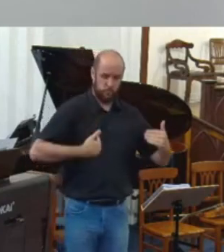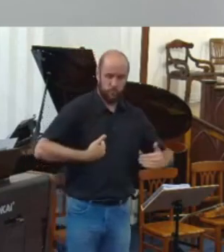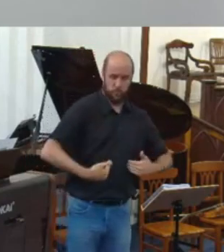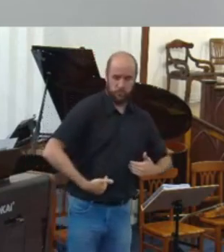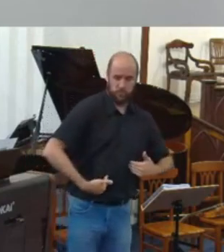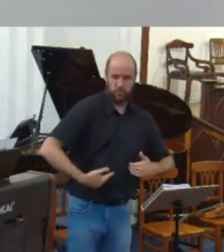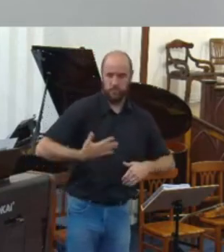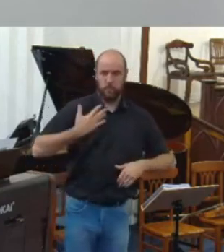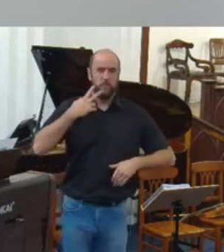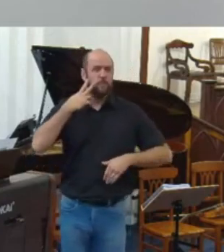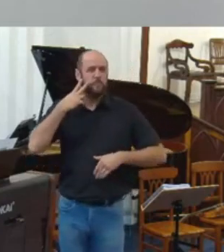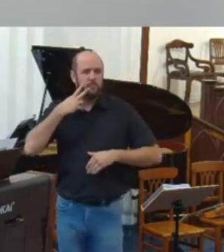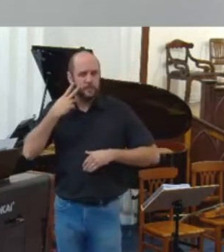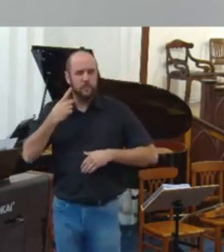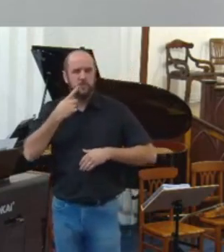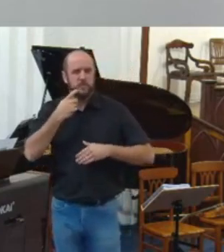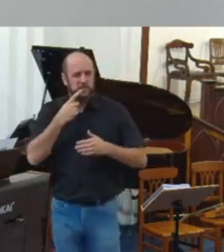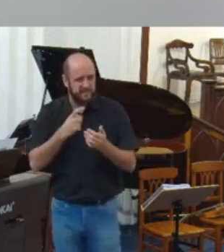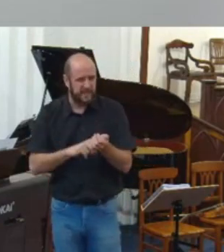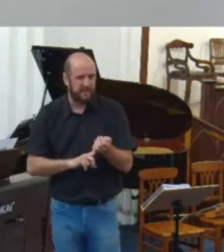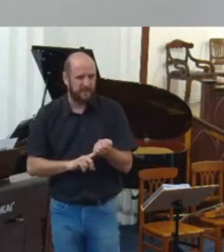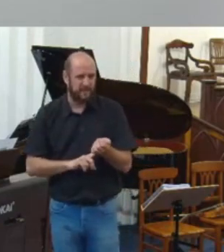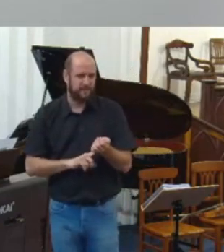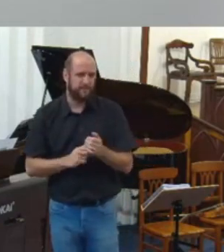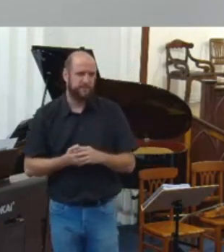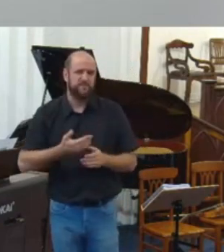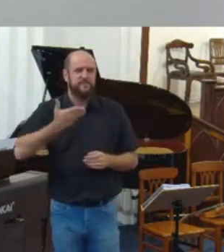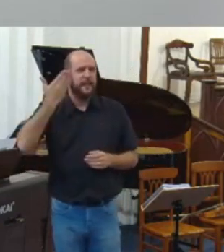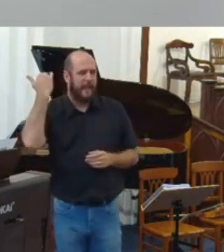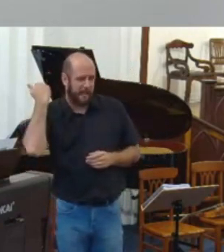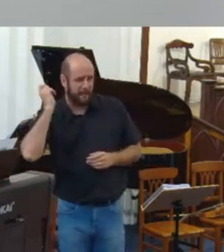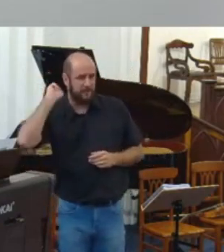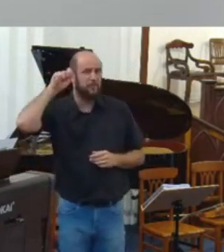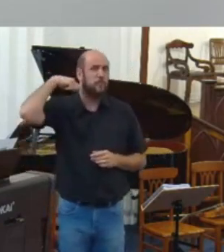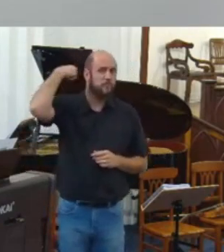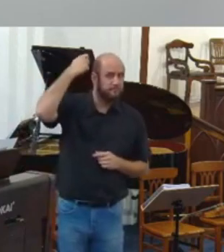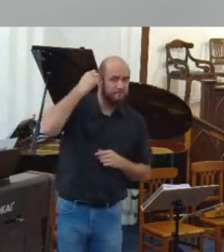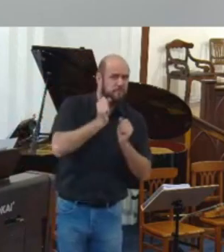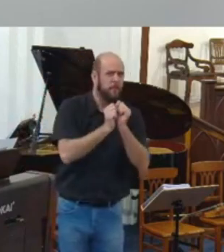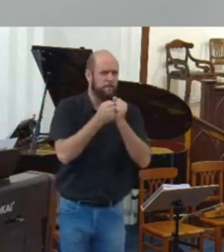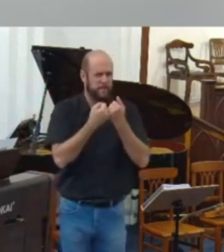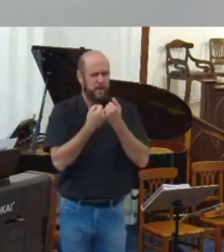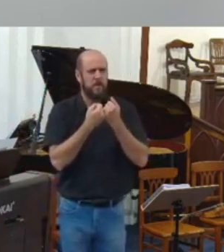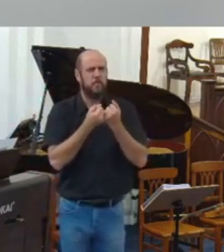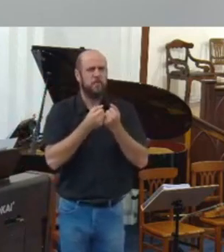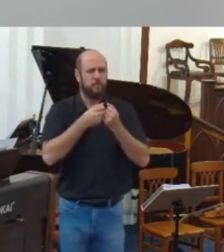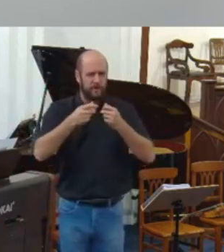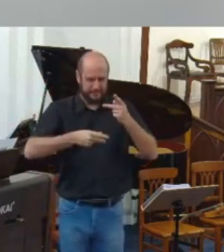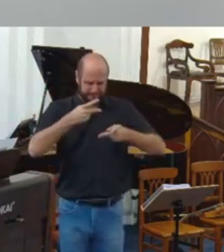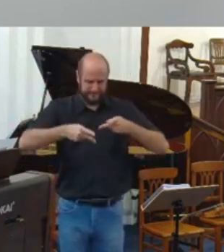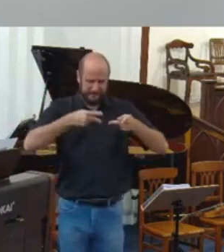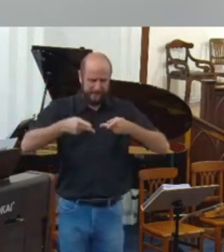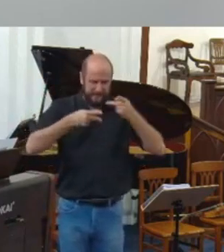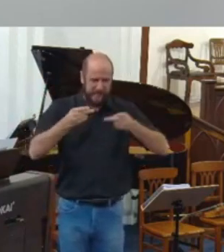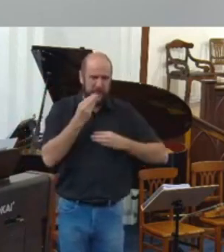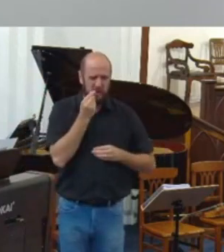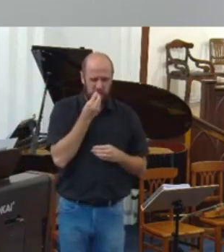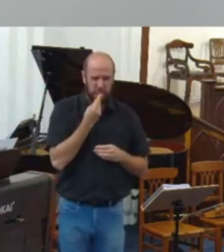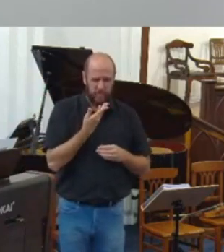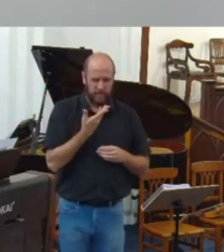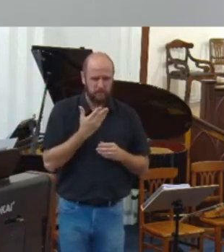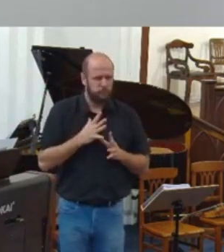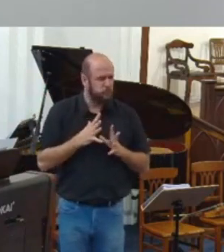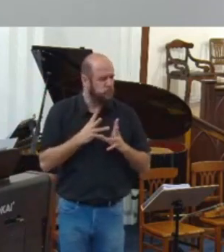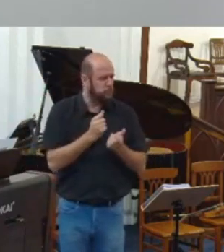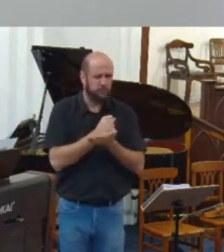o meu sangue. Então tudo aquilo que antes era o cordeirinho, o pão asmo, as ervas amargas,